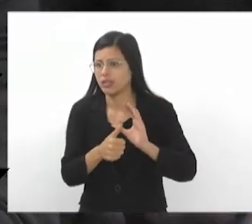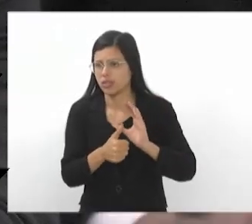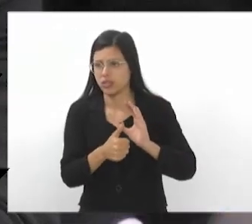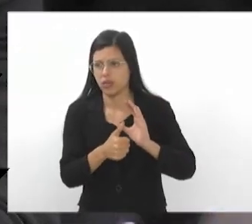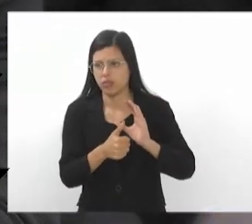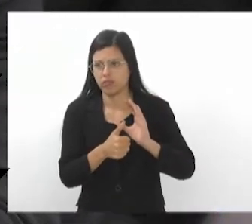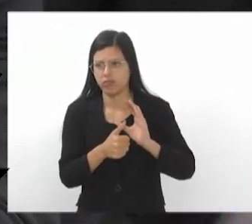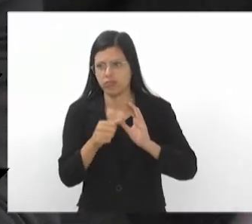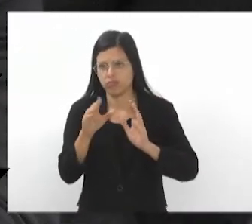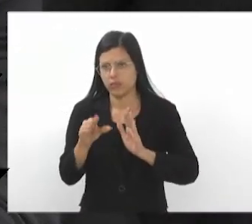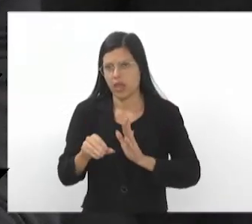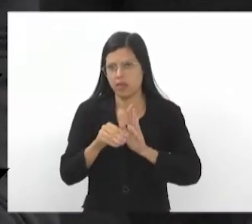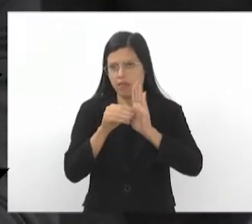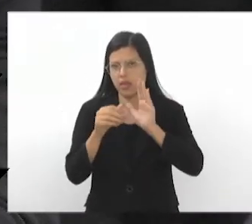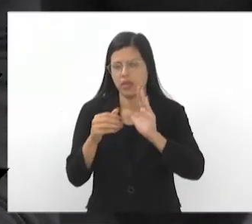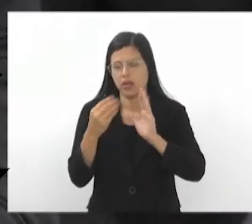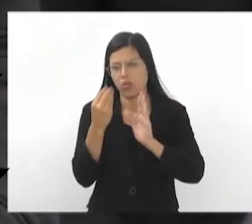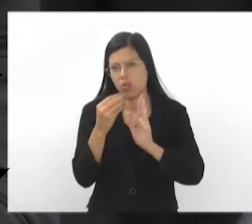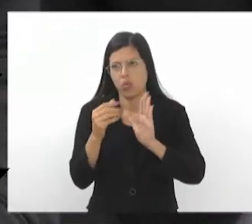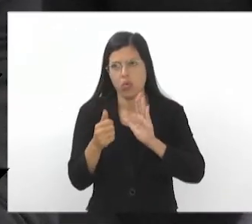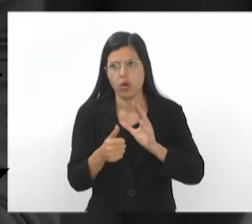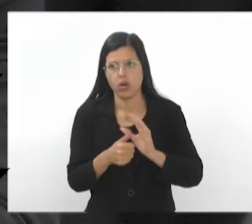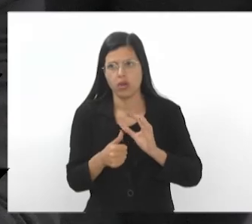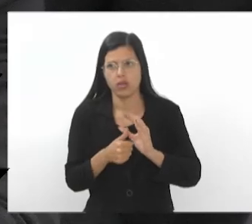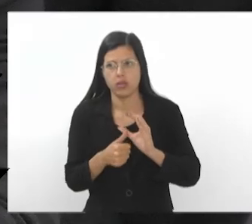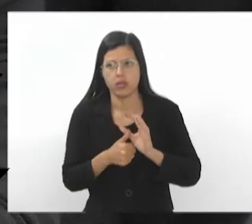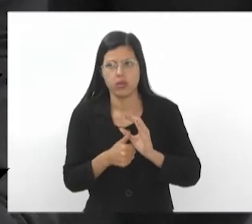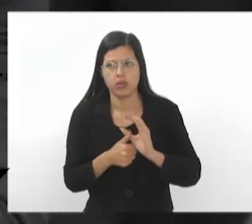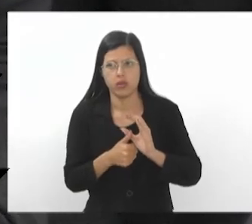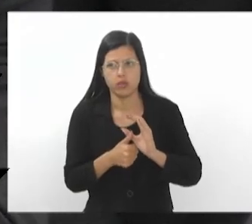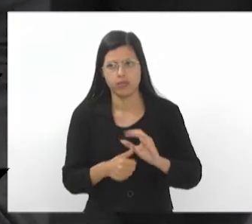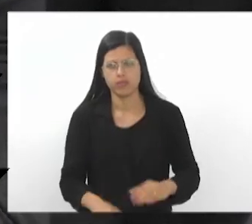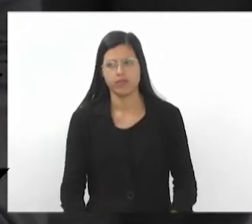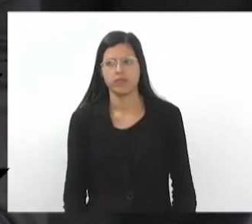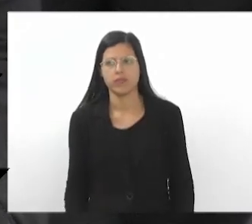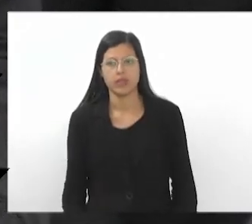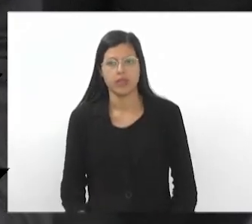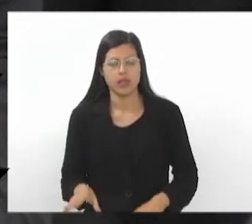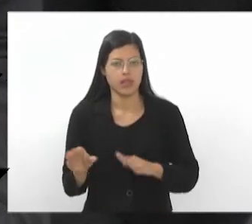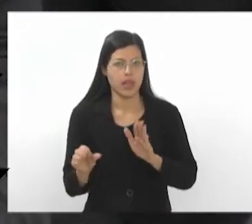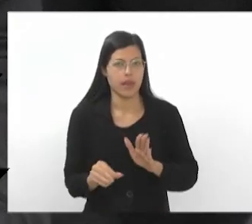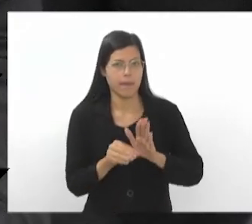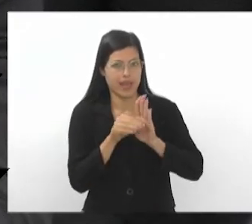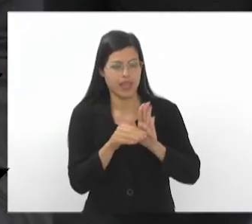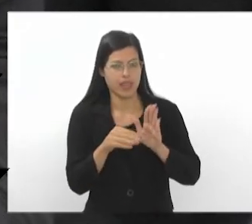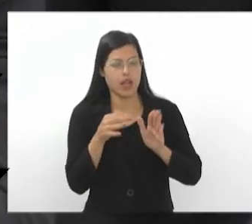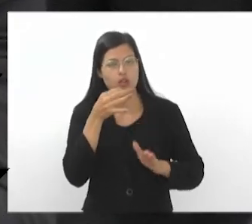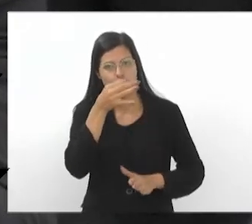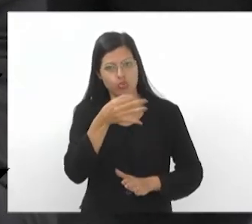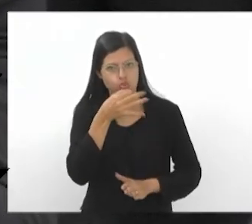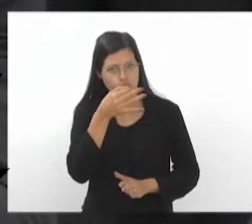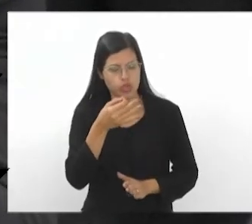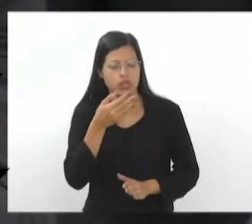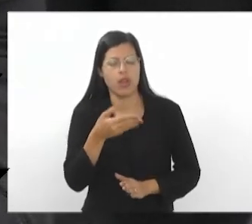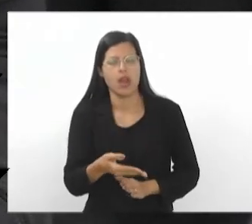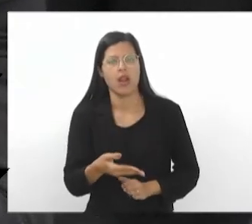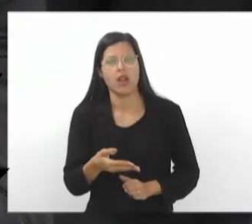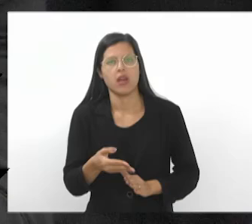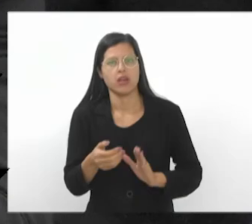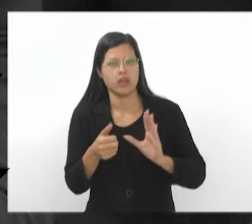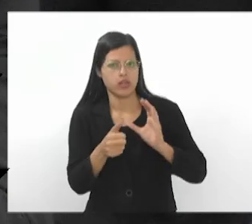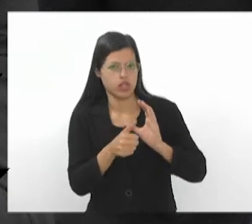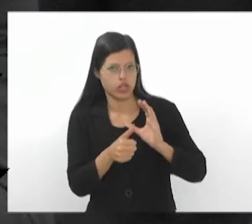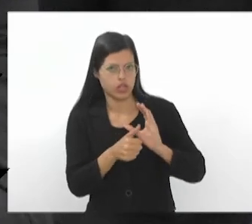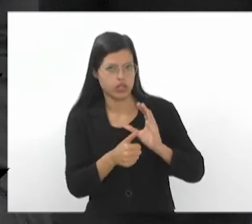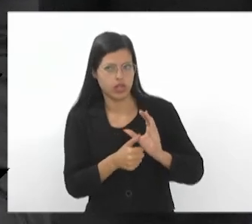botou cristão, não botou católico. Exatamente. É que no caso da emenda, ele sugere que sejam cristãs, ou